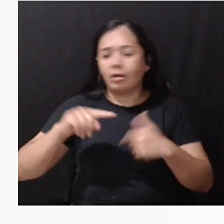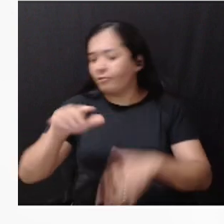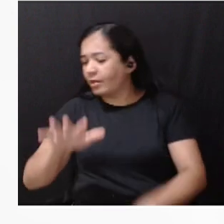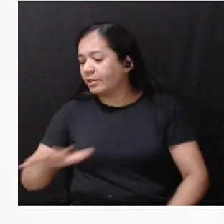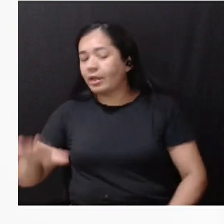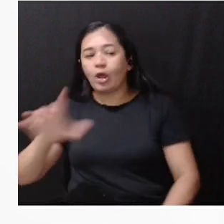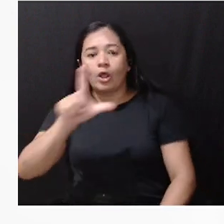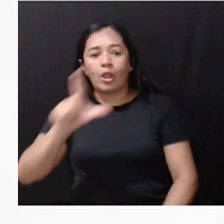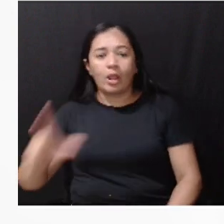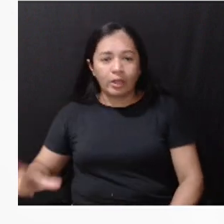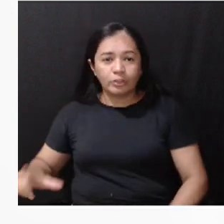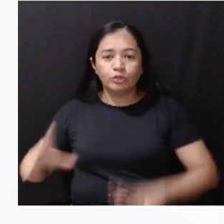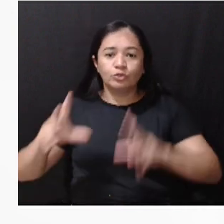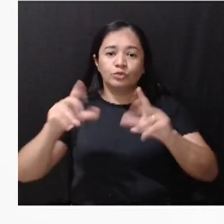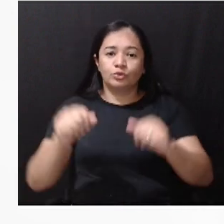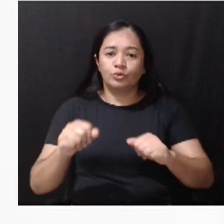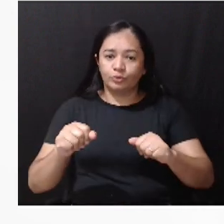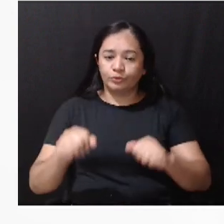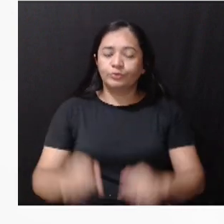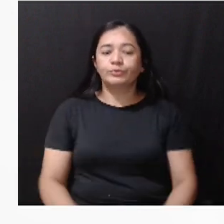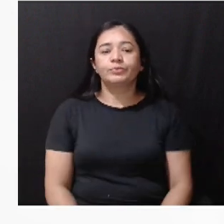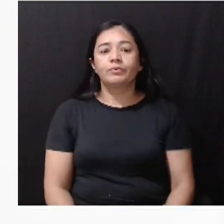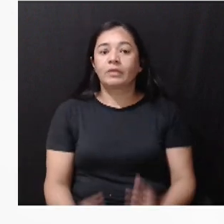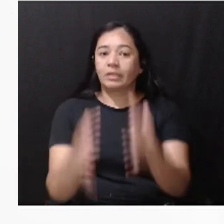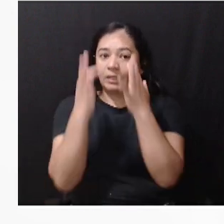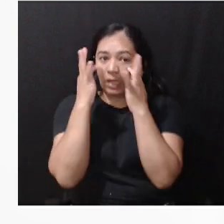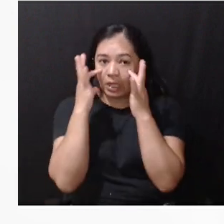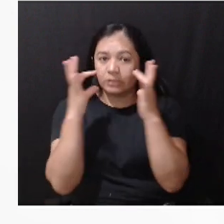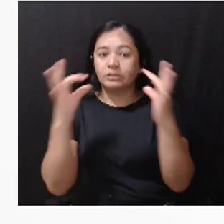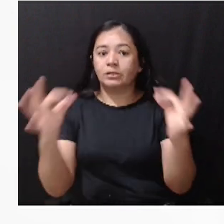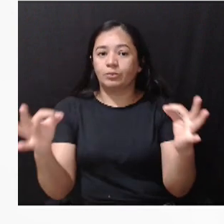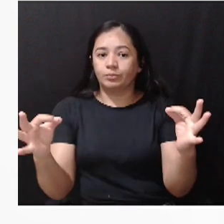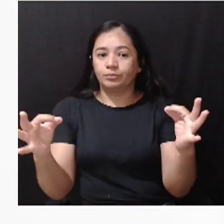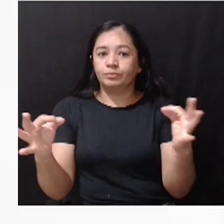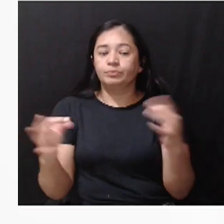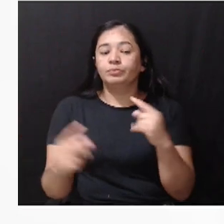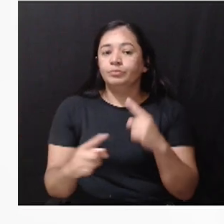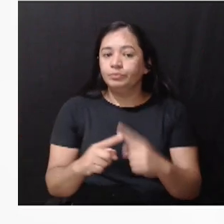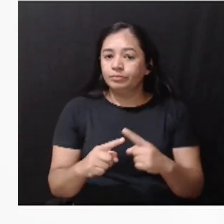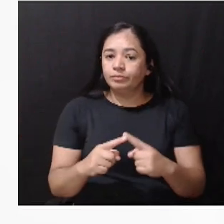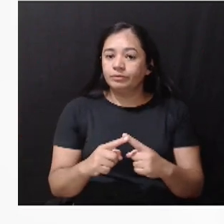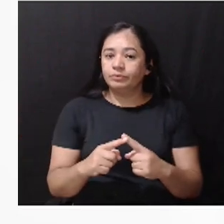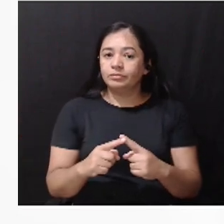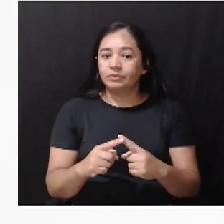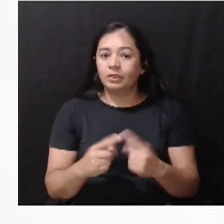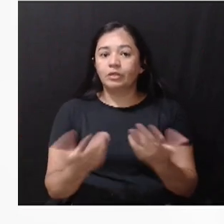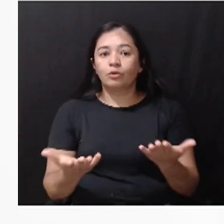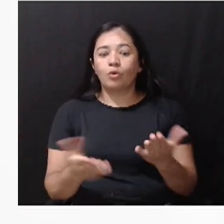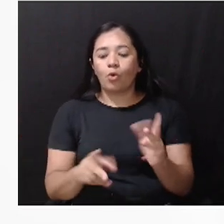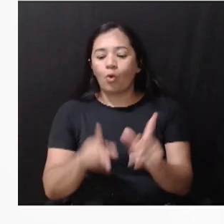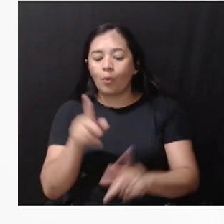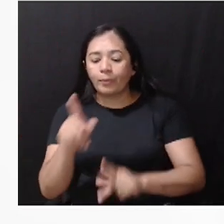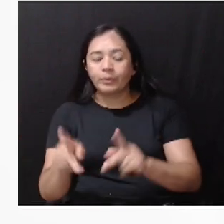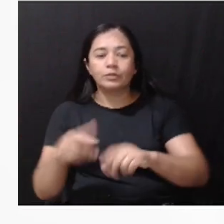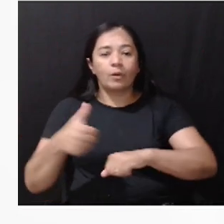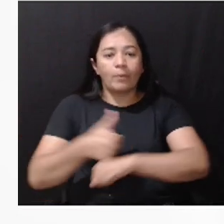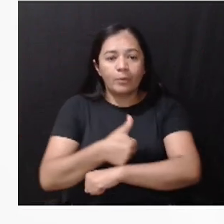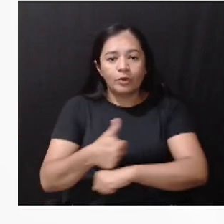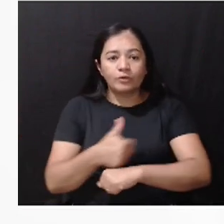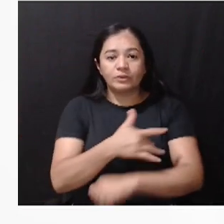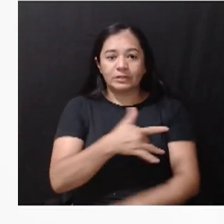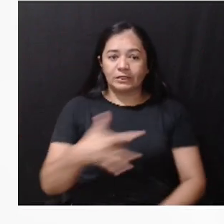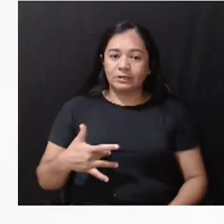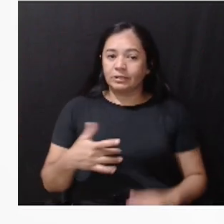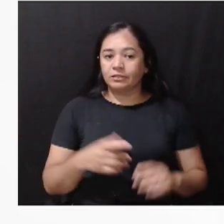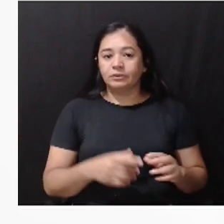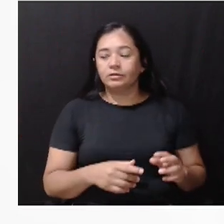Vila 31 de Março, preste muita atenção, receba aí os profissionais da saúde que estão fazendo